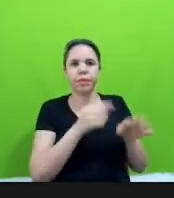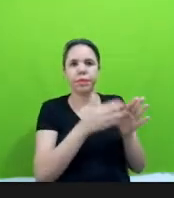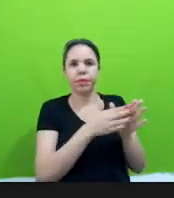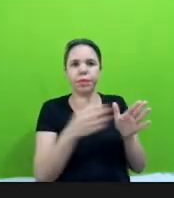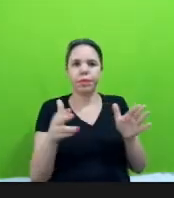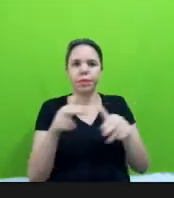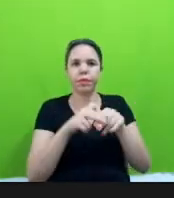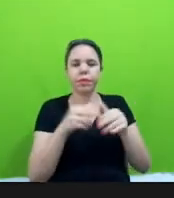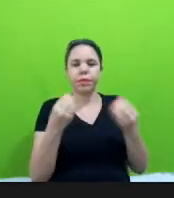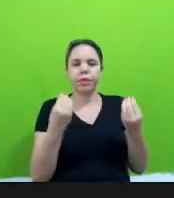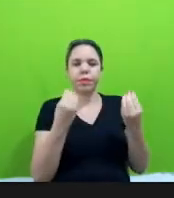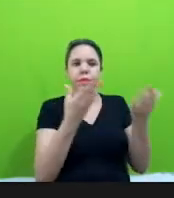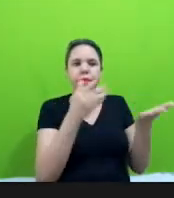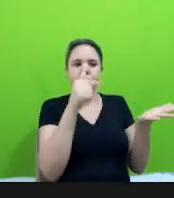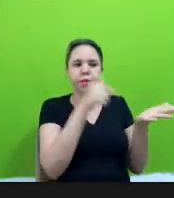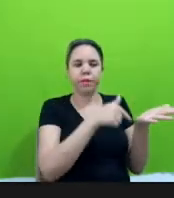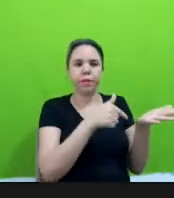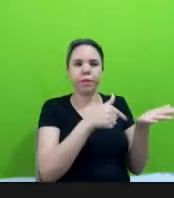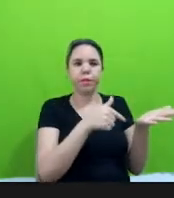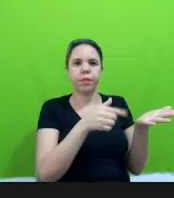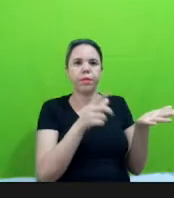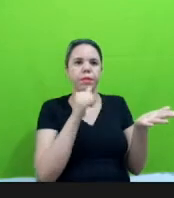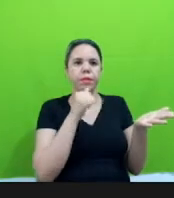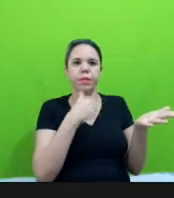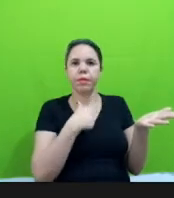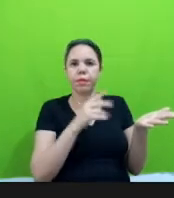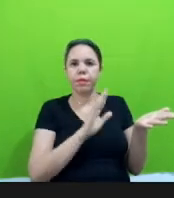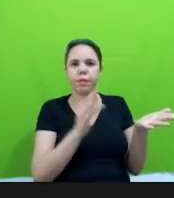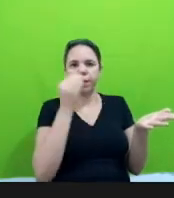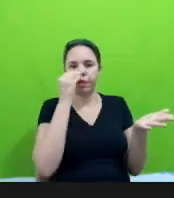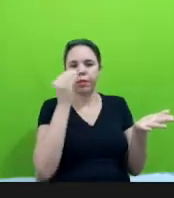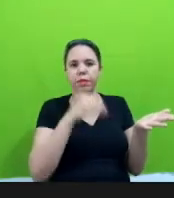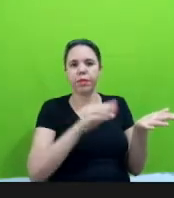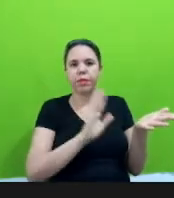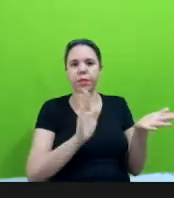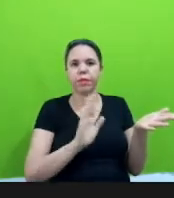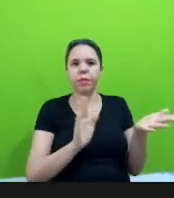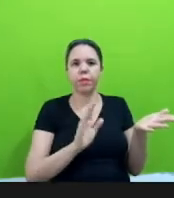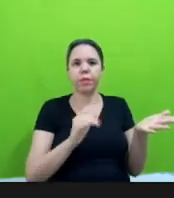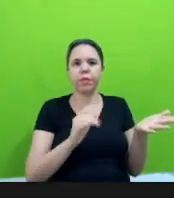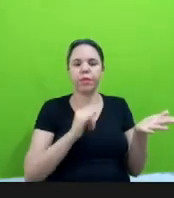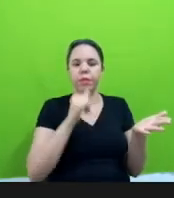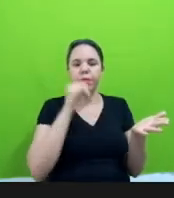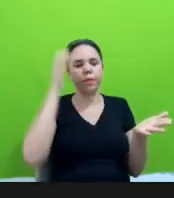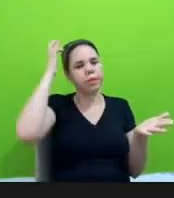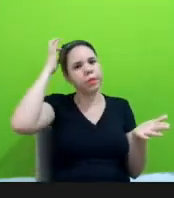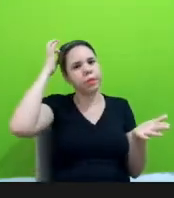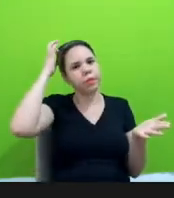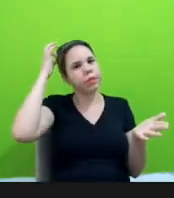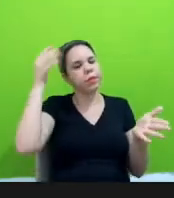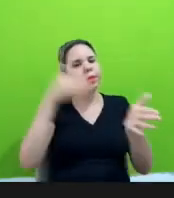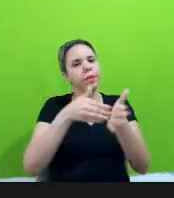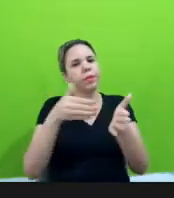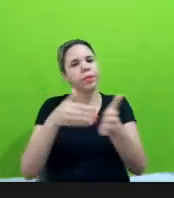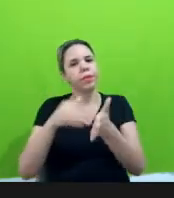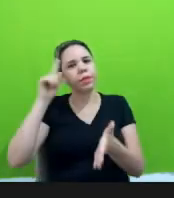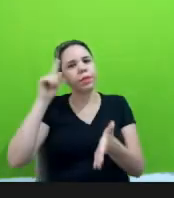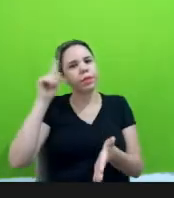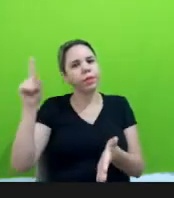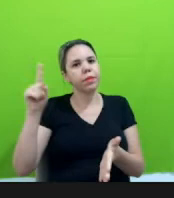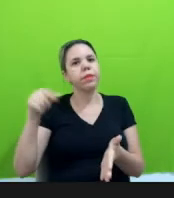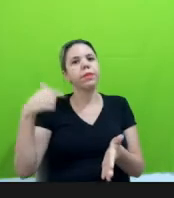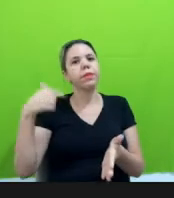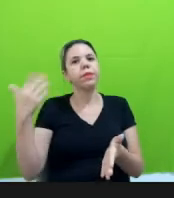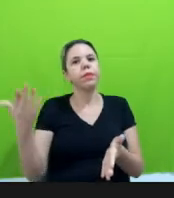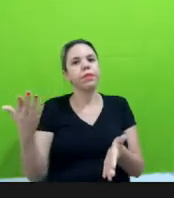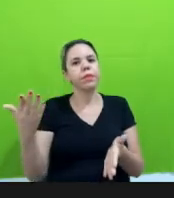aqui, né, elencados, não pode ser fornecida. Né? Ela vai ficar restrita até a data tal, né? Porque